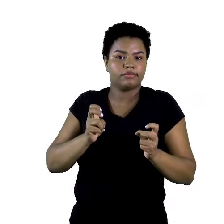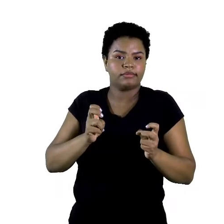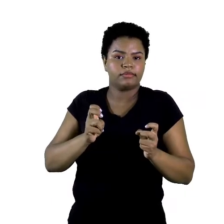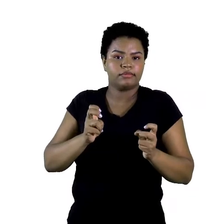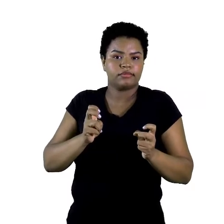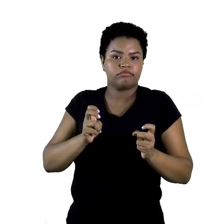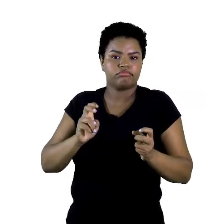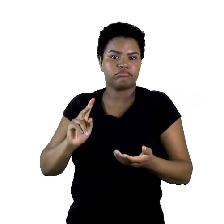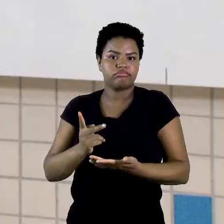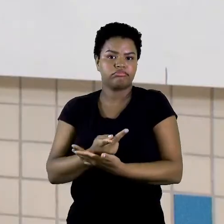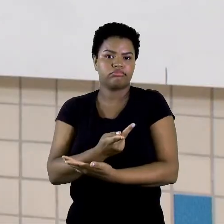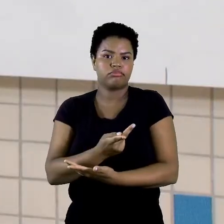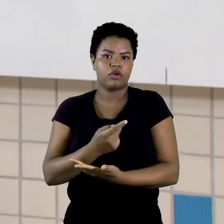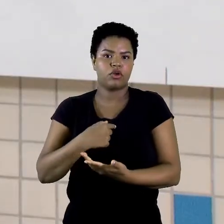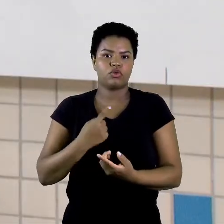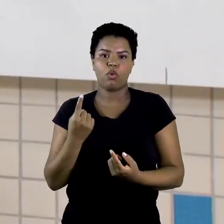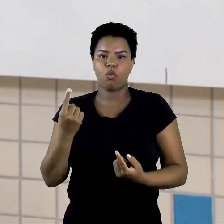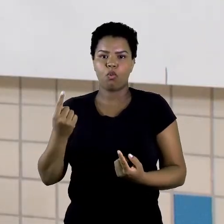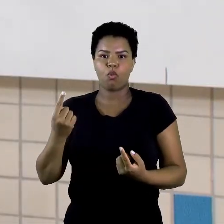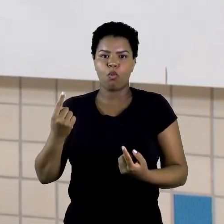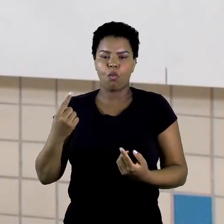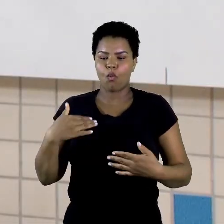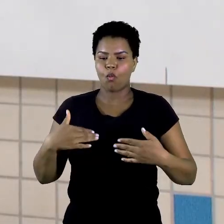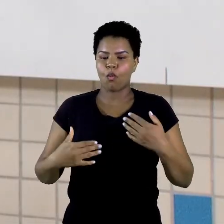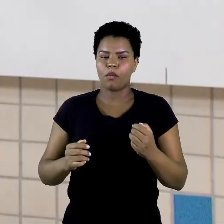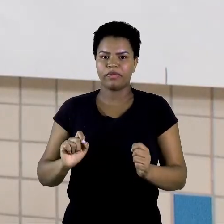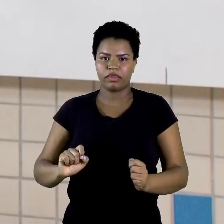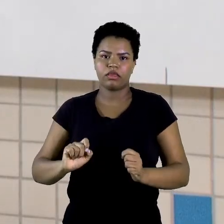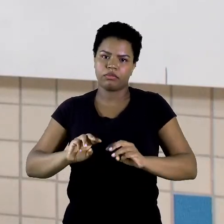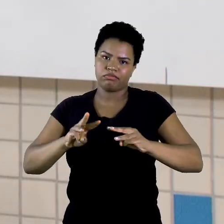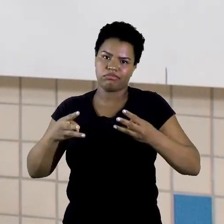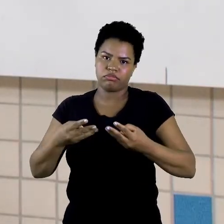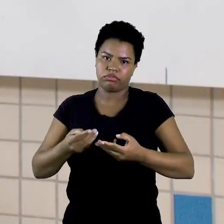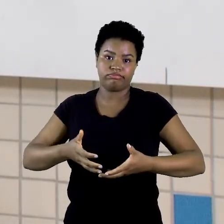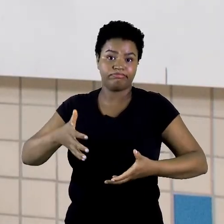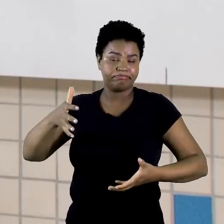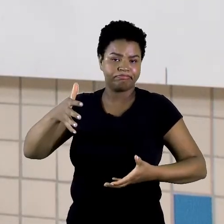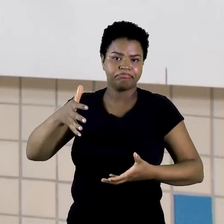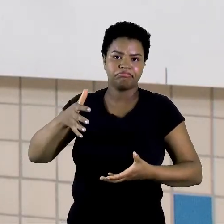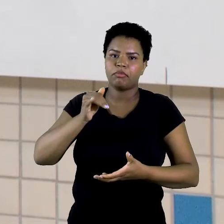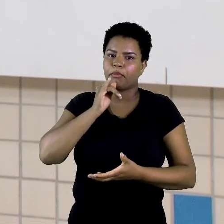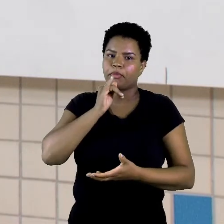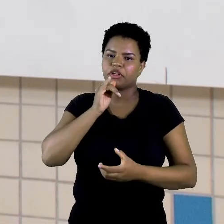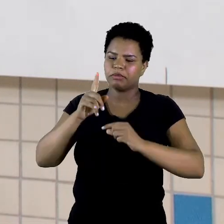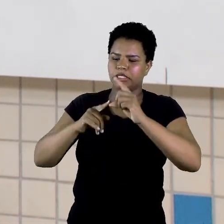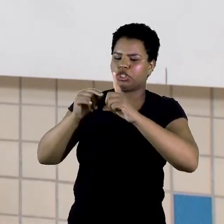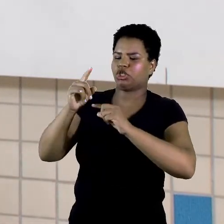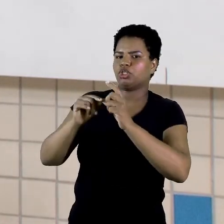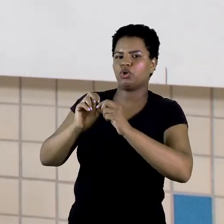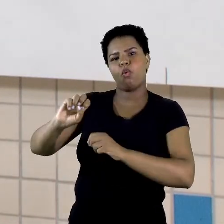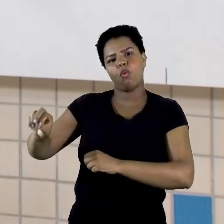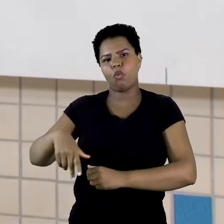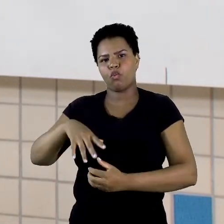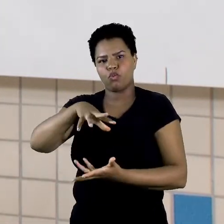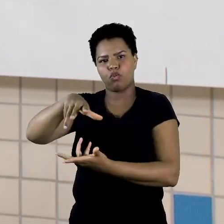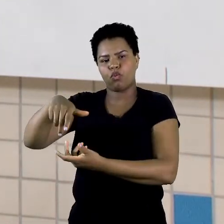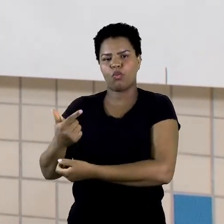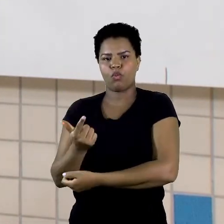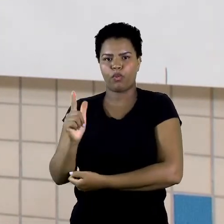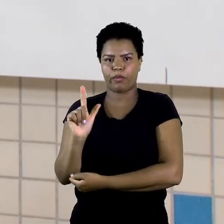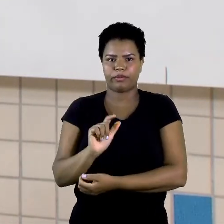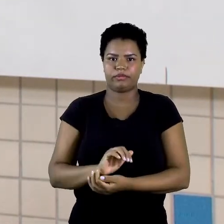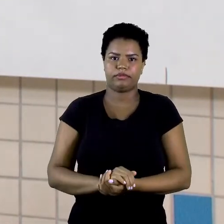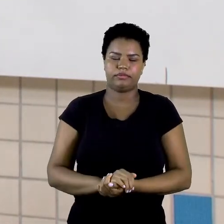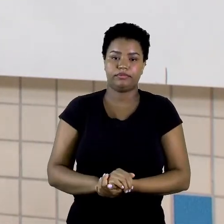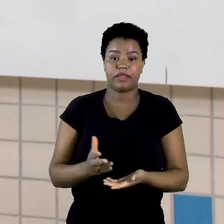menos um dos corpos possui uma massa muito grande, como a massa de uma estrela ou de um planeta. Neste exato